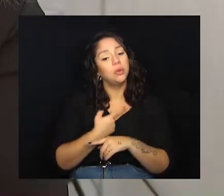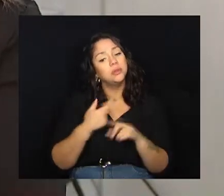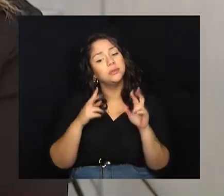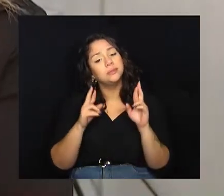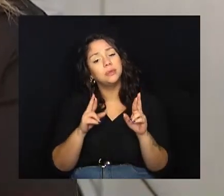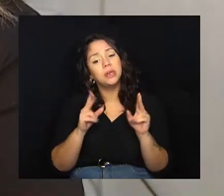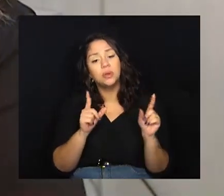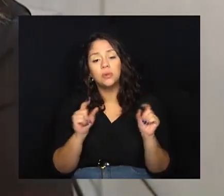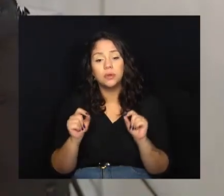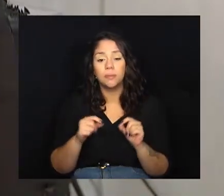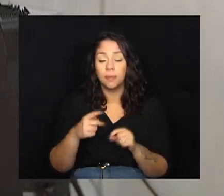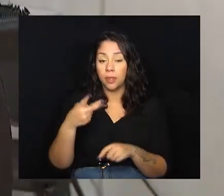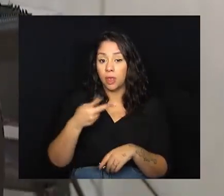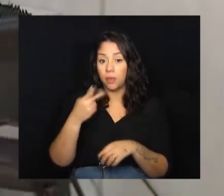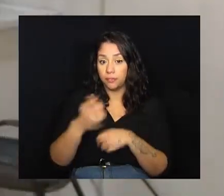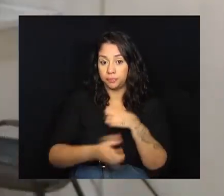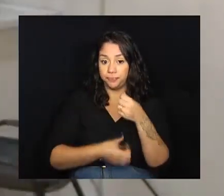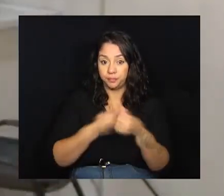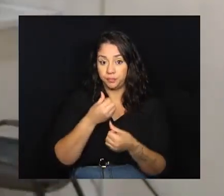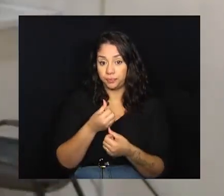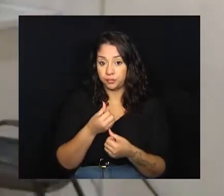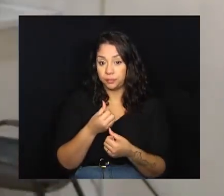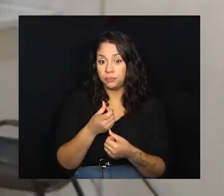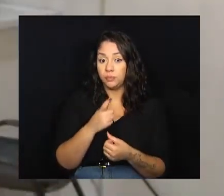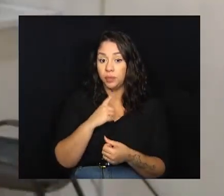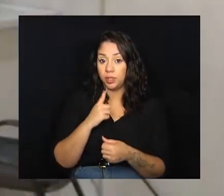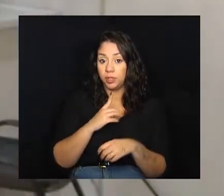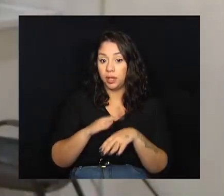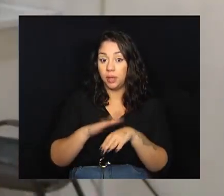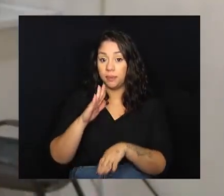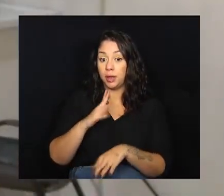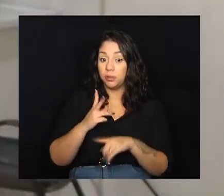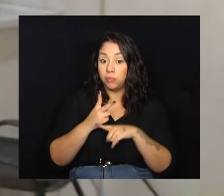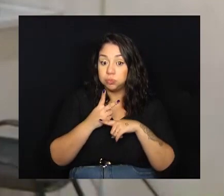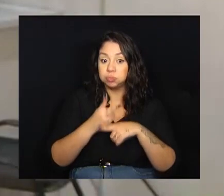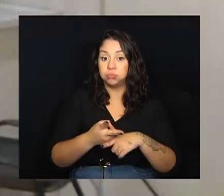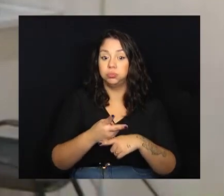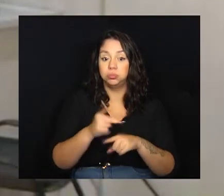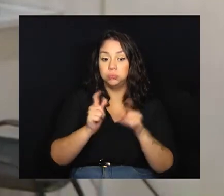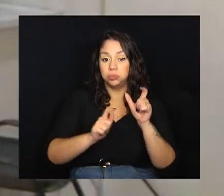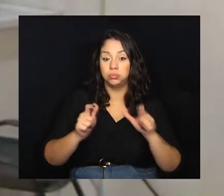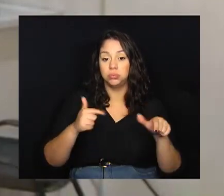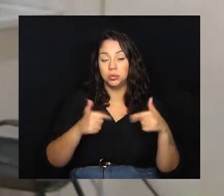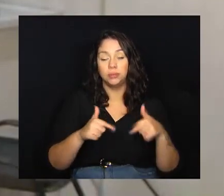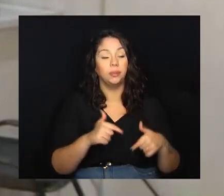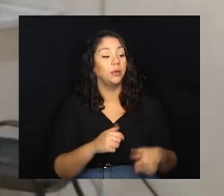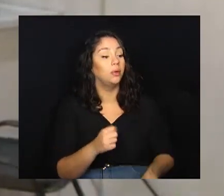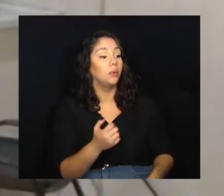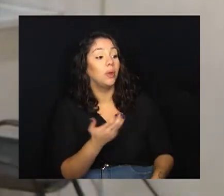o segundo semestre venha com mais busca aí para o trabalhador